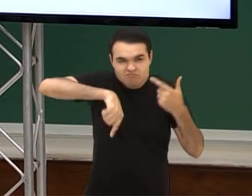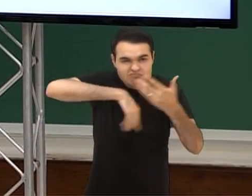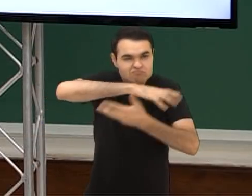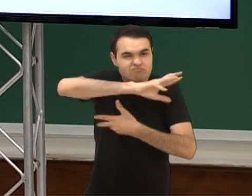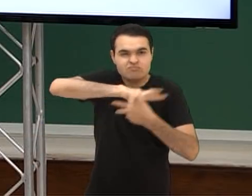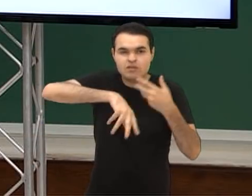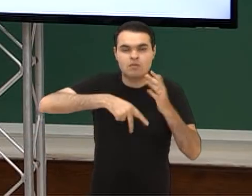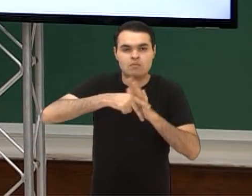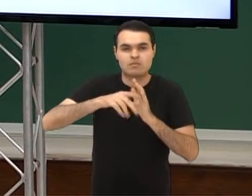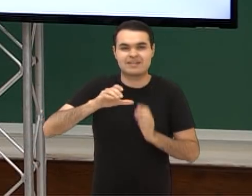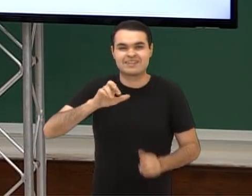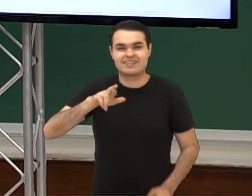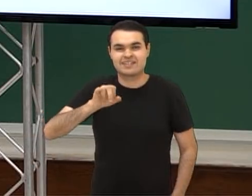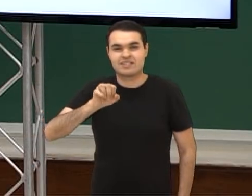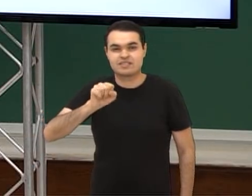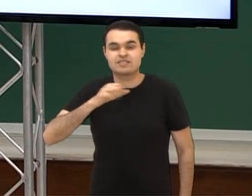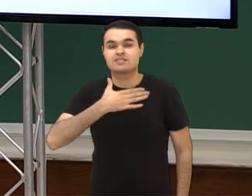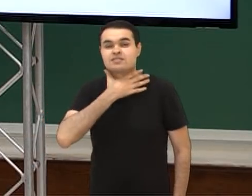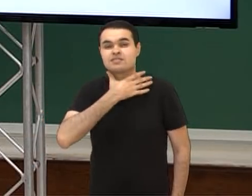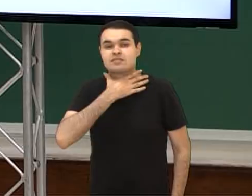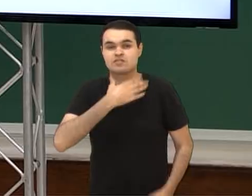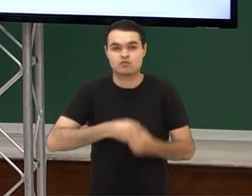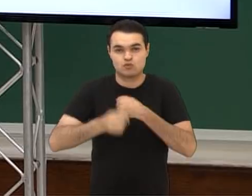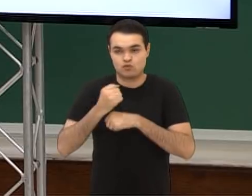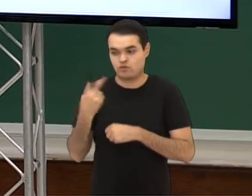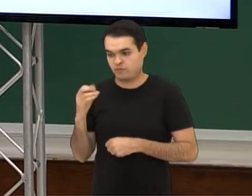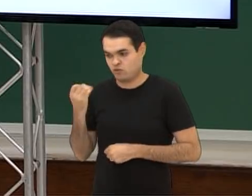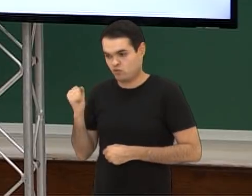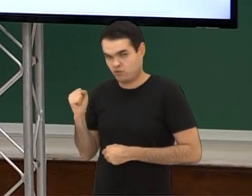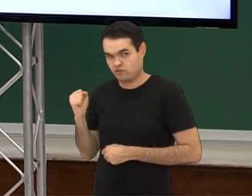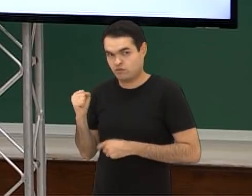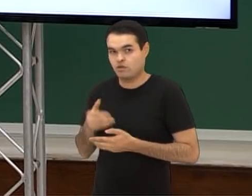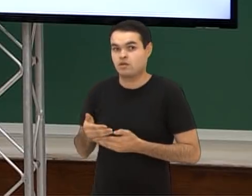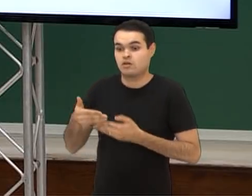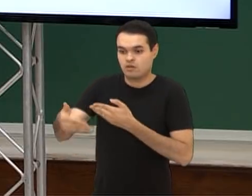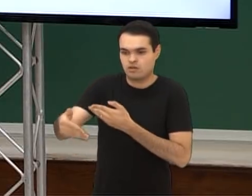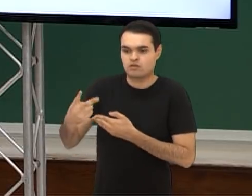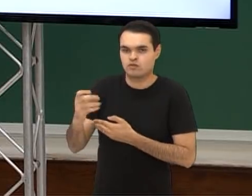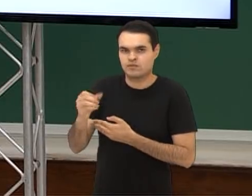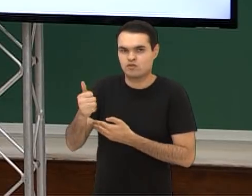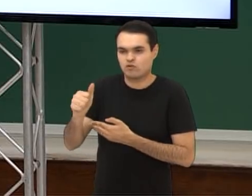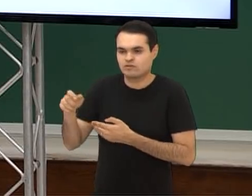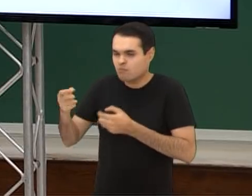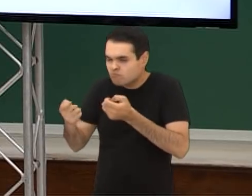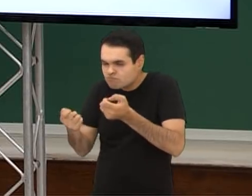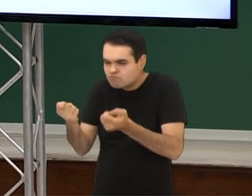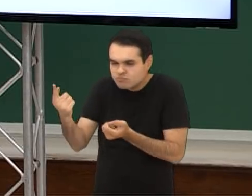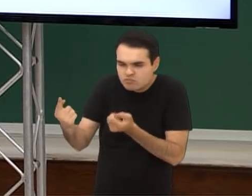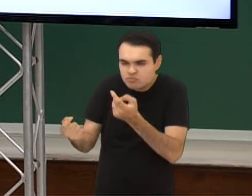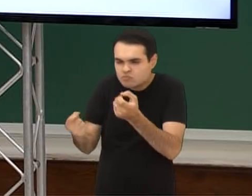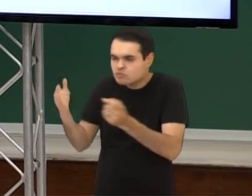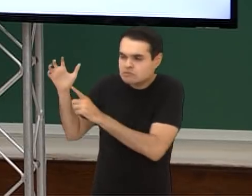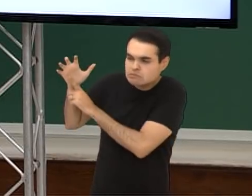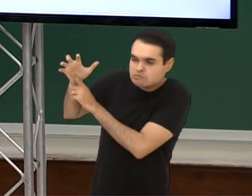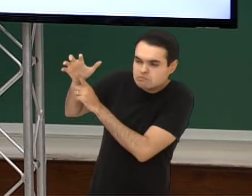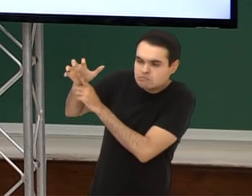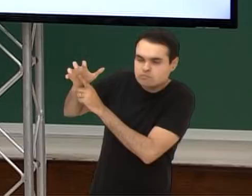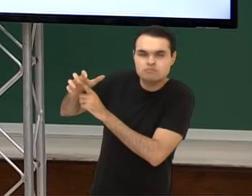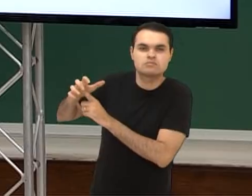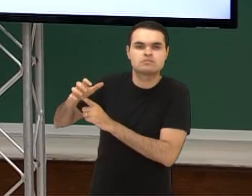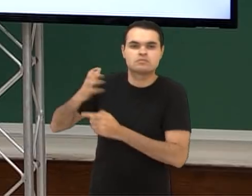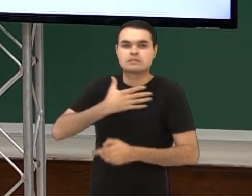2008? Pois é, como a Dilma assumiu no início de 2011, ainda havia resquícios, efeitos dessa crise,